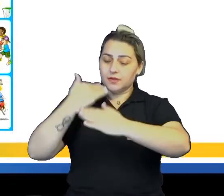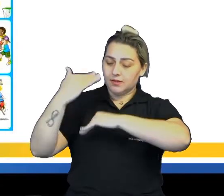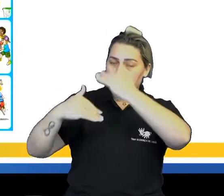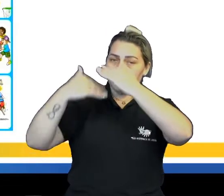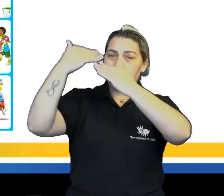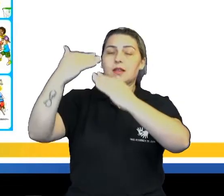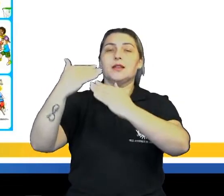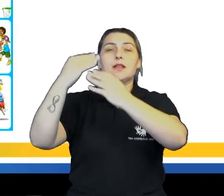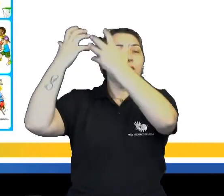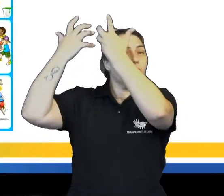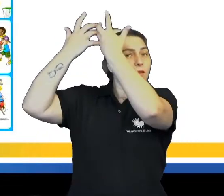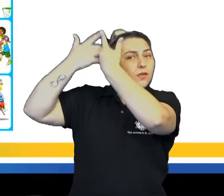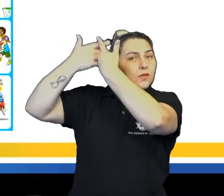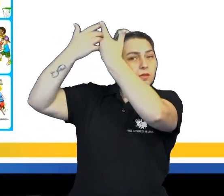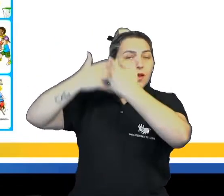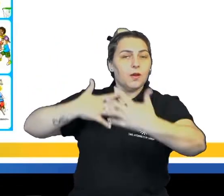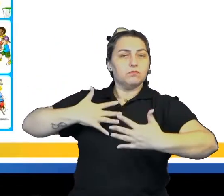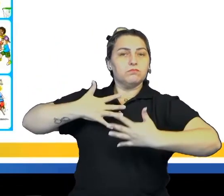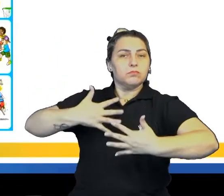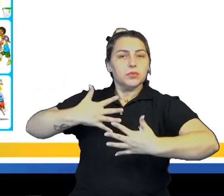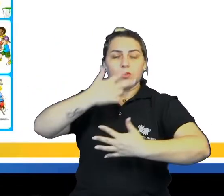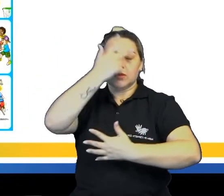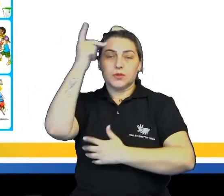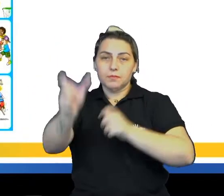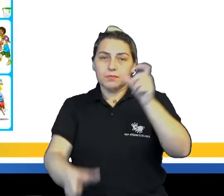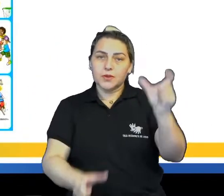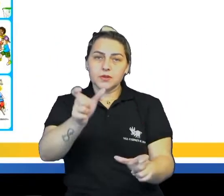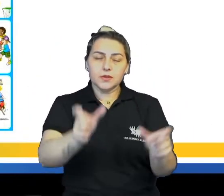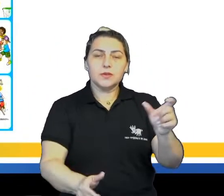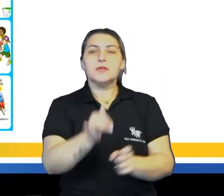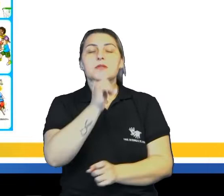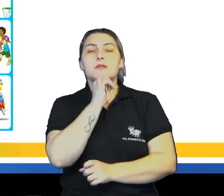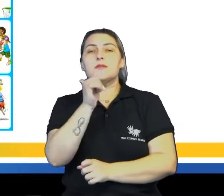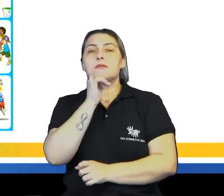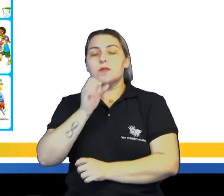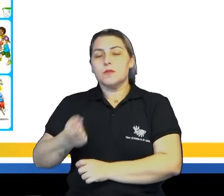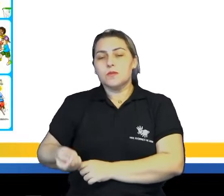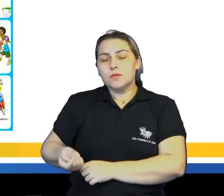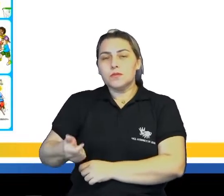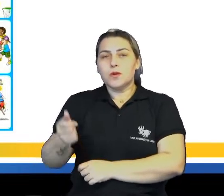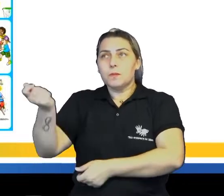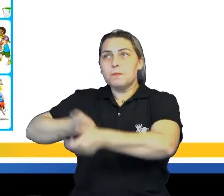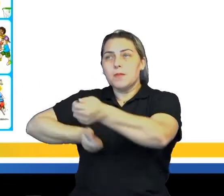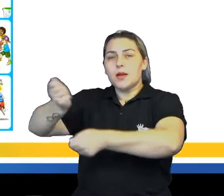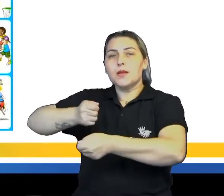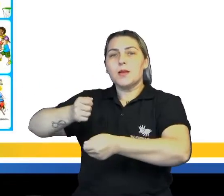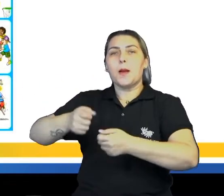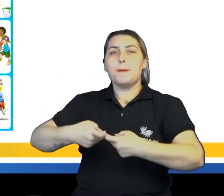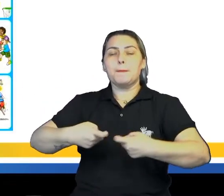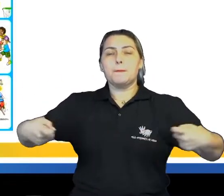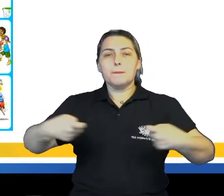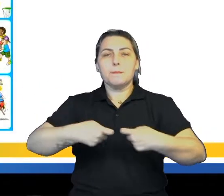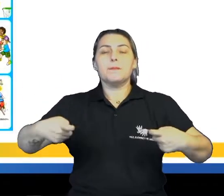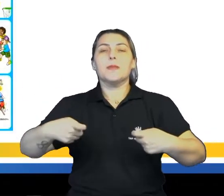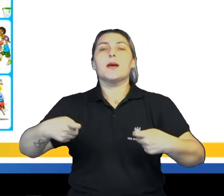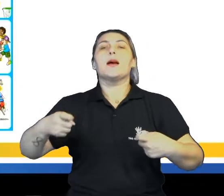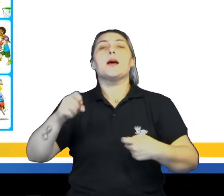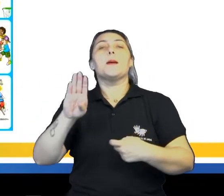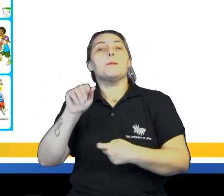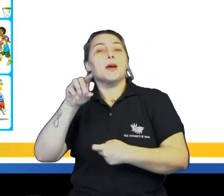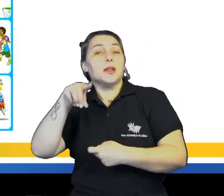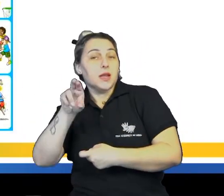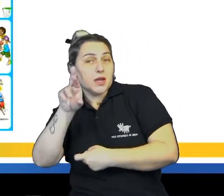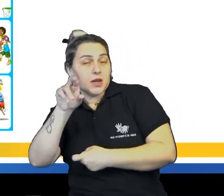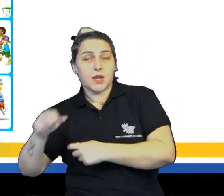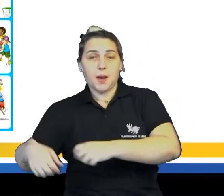desenvolvimento cognitivo e motor do indivíduo. São exemplos de brincadeiras: bolinha de gude, pipa, pular elástico, bandeirinha, cabaninha, pular